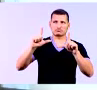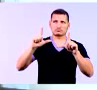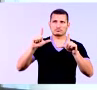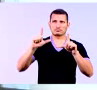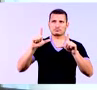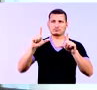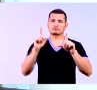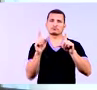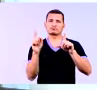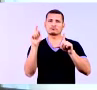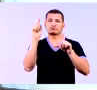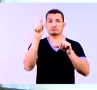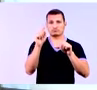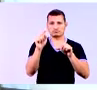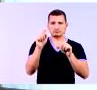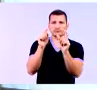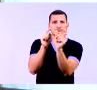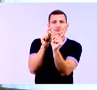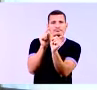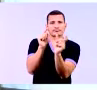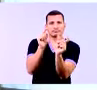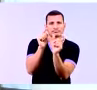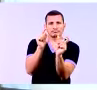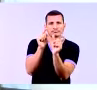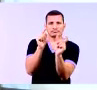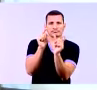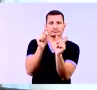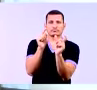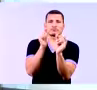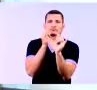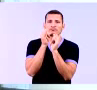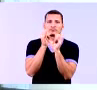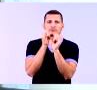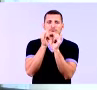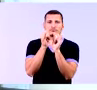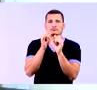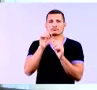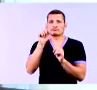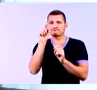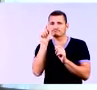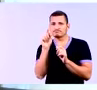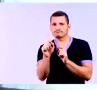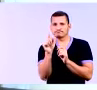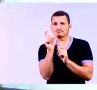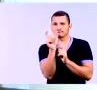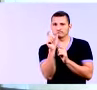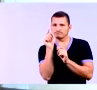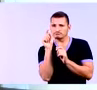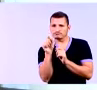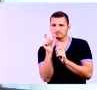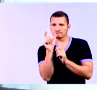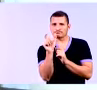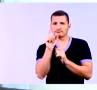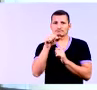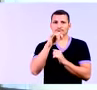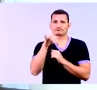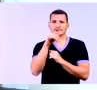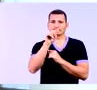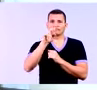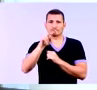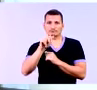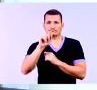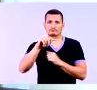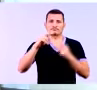vimos ao colocar o mouse dentro do campo, ao clicar no botão, é JavaScript, é